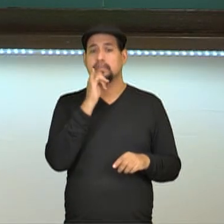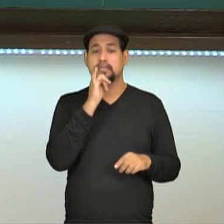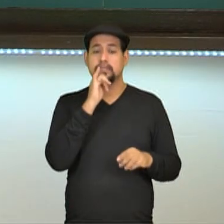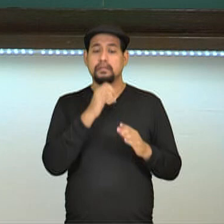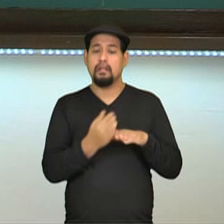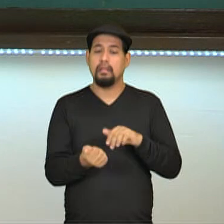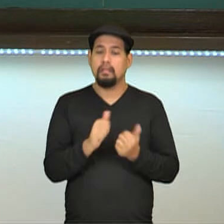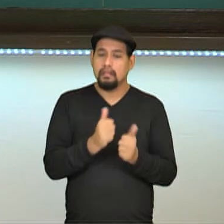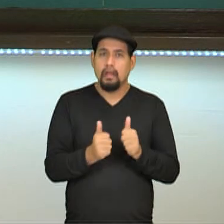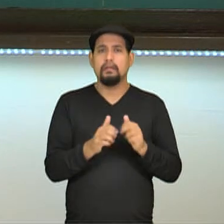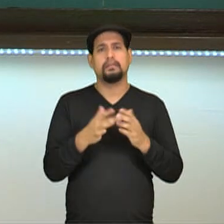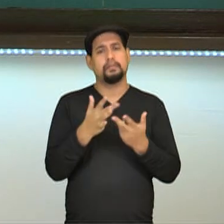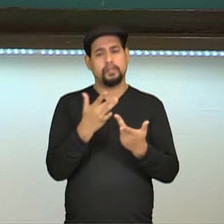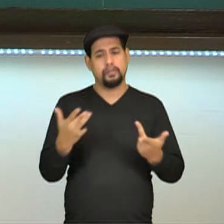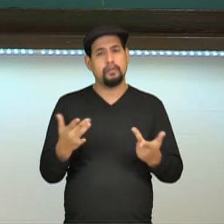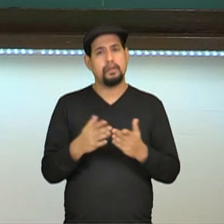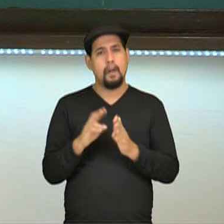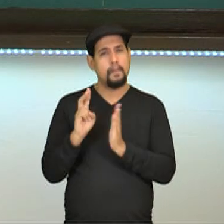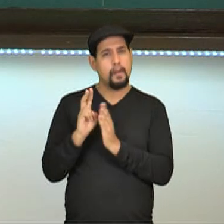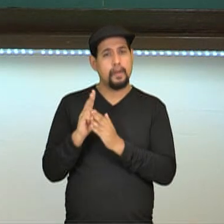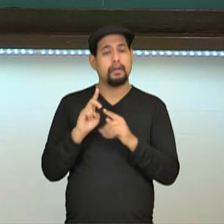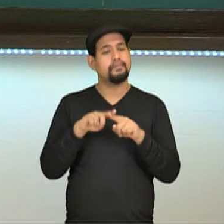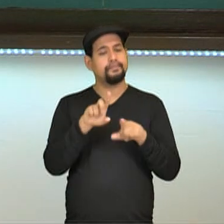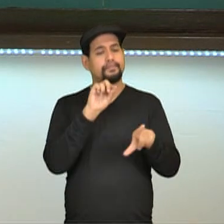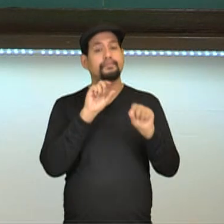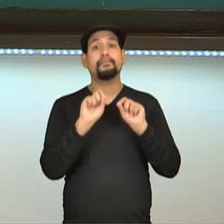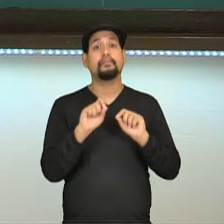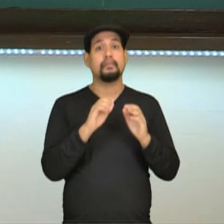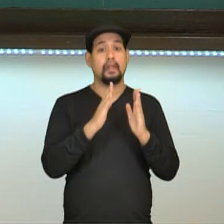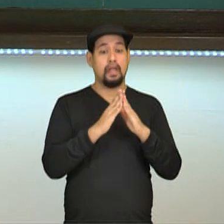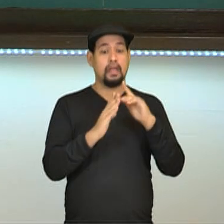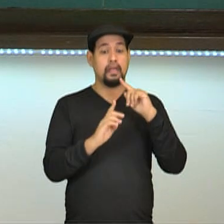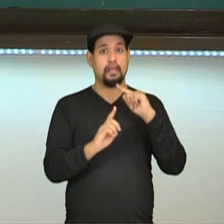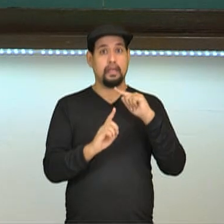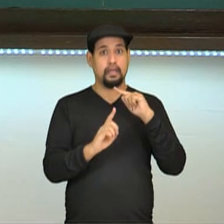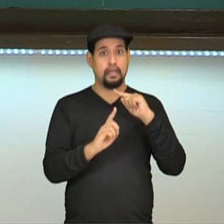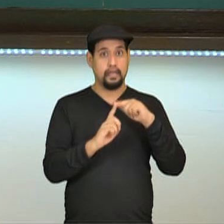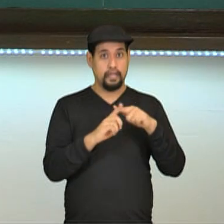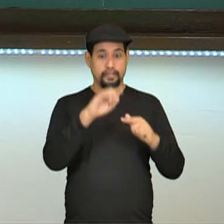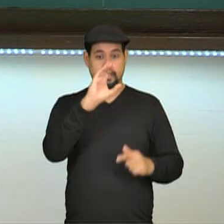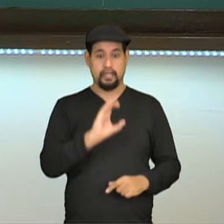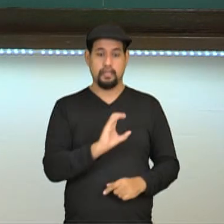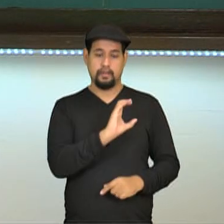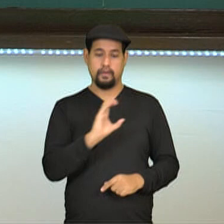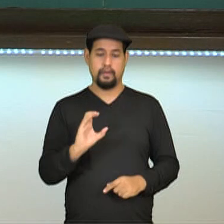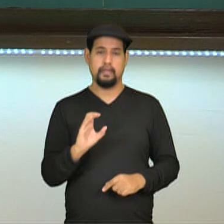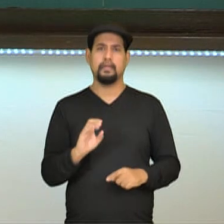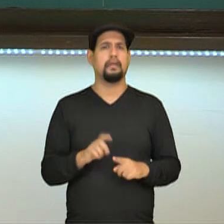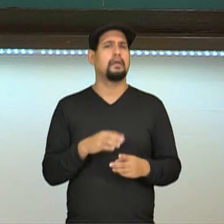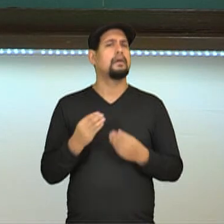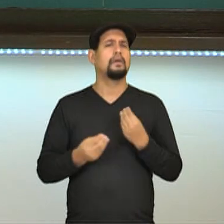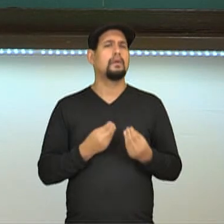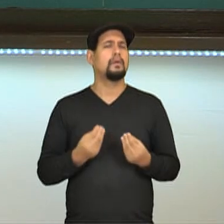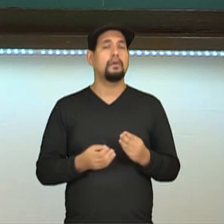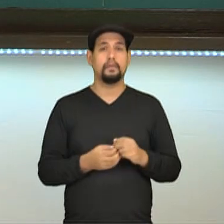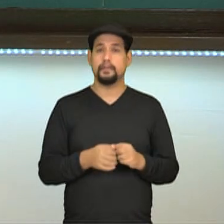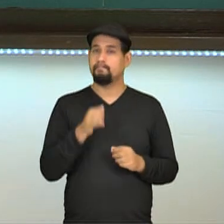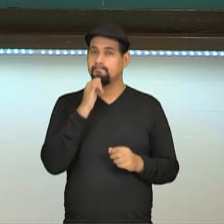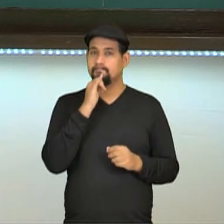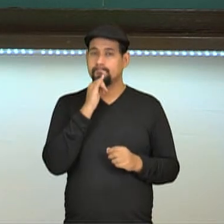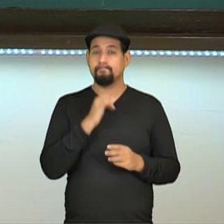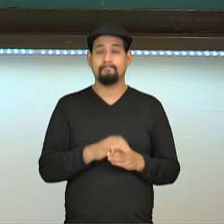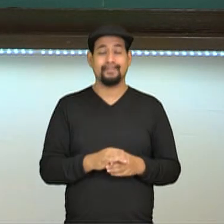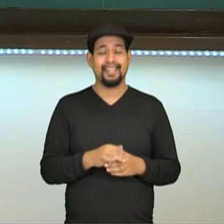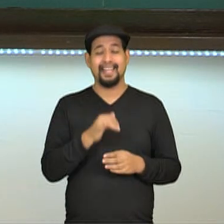Então, essa foi uma decisão tomada pela Igreja Católica como forma de